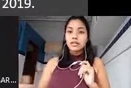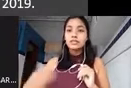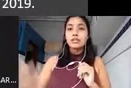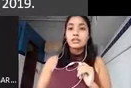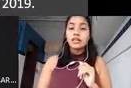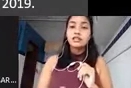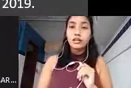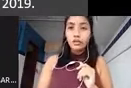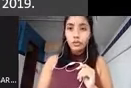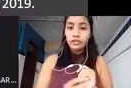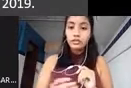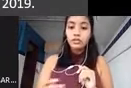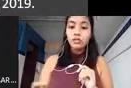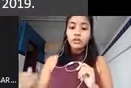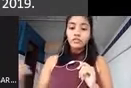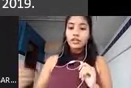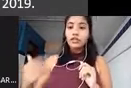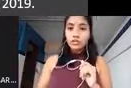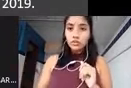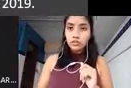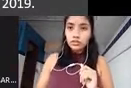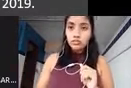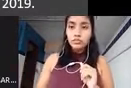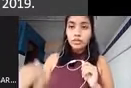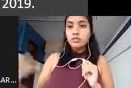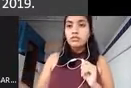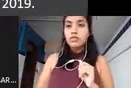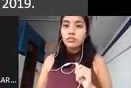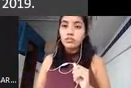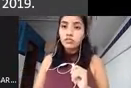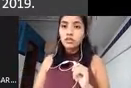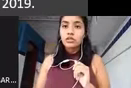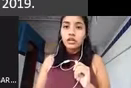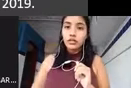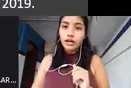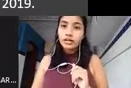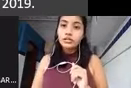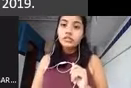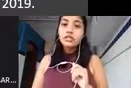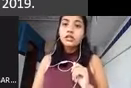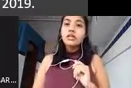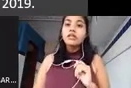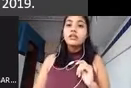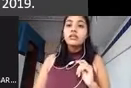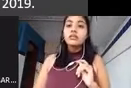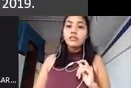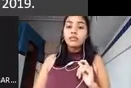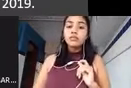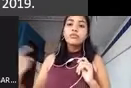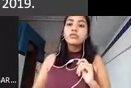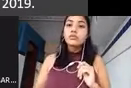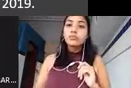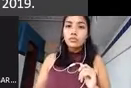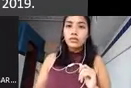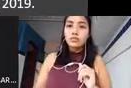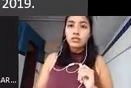remoções necessárias para que haja a obra. Então, várias pessoas precisam ser removidas, realocadas, e um